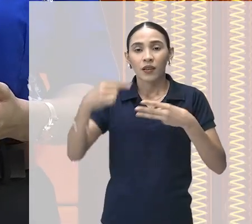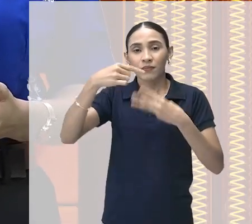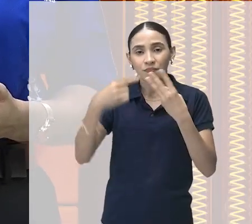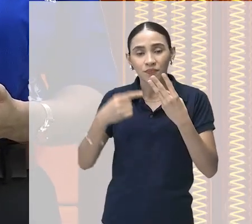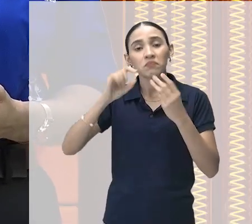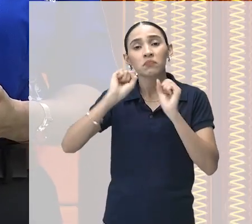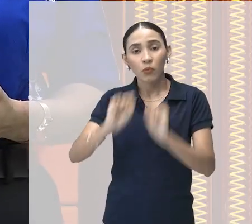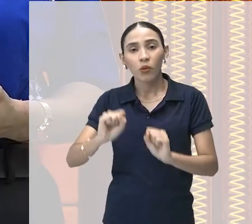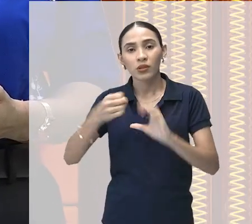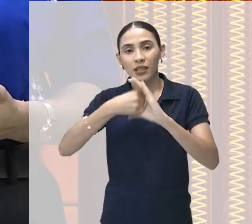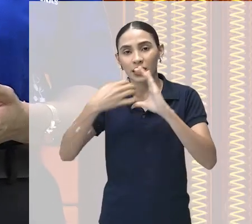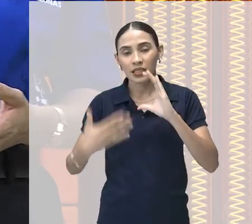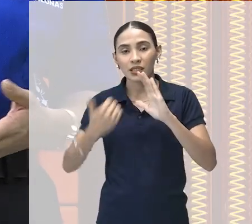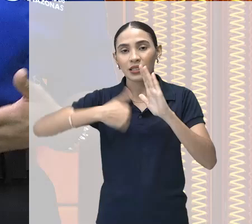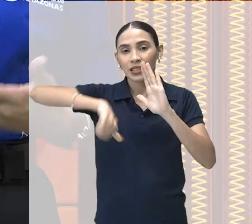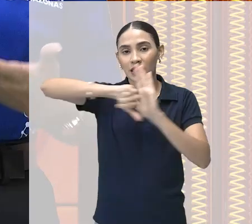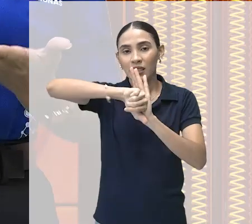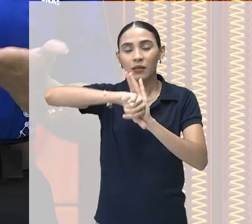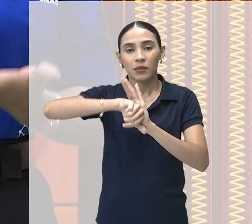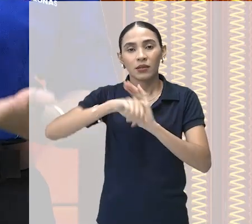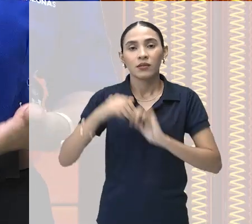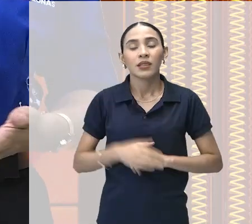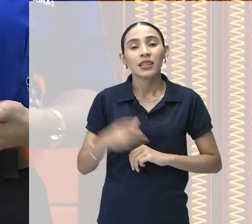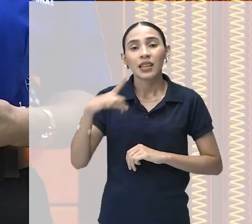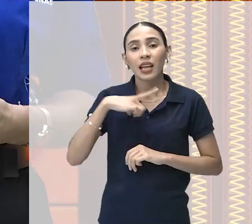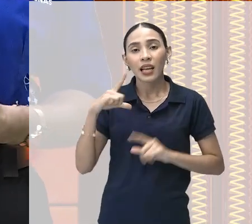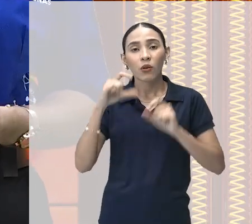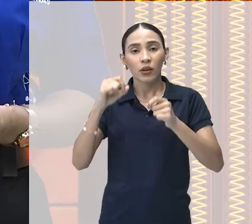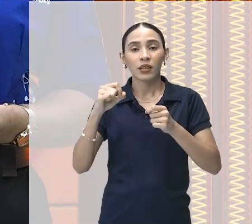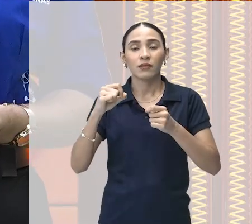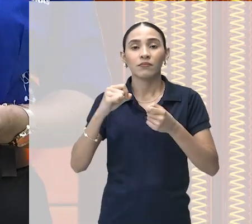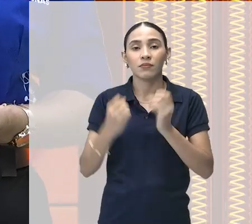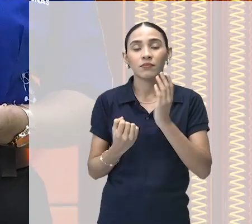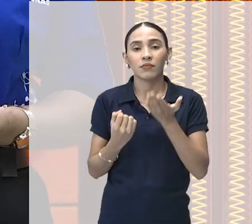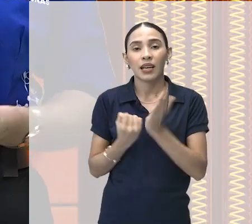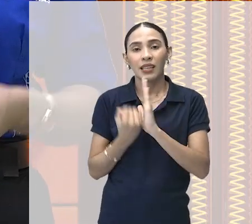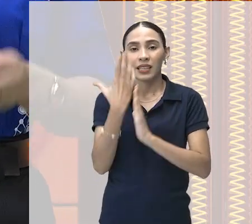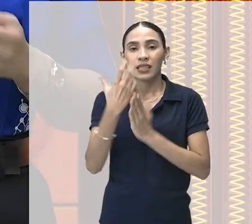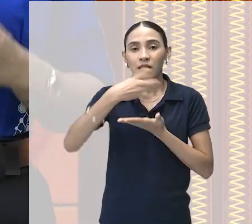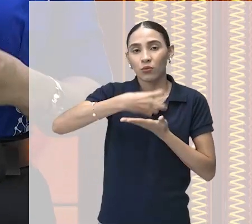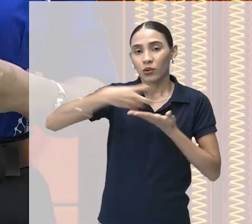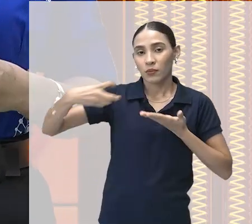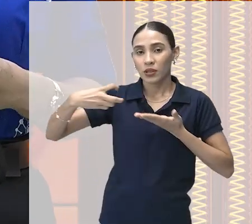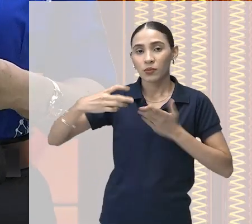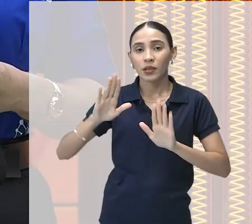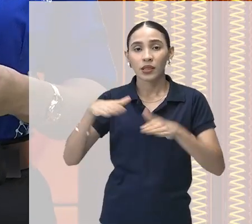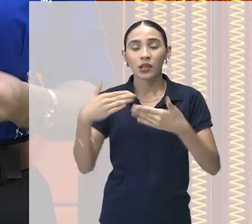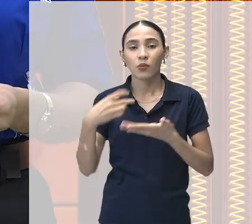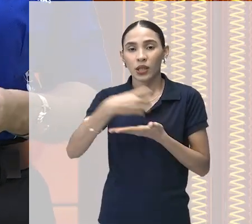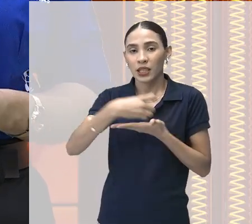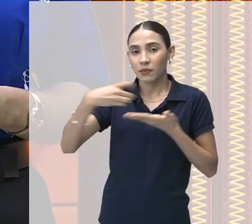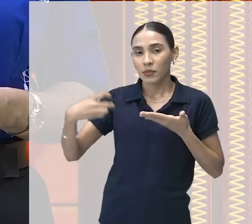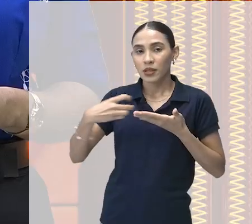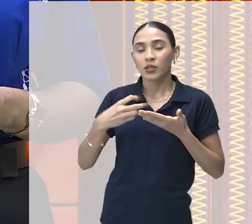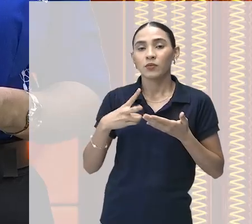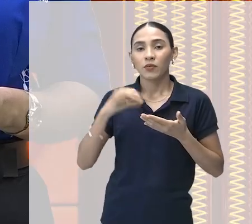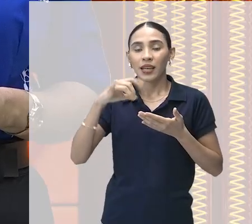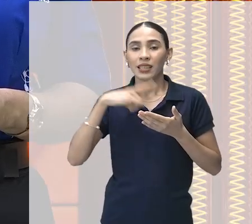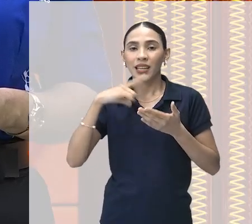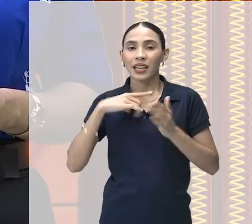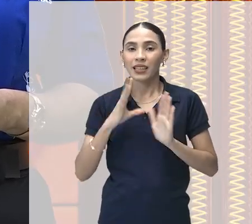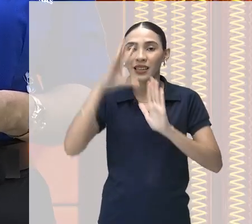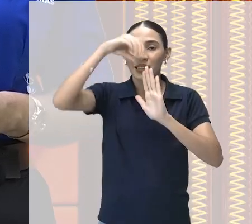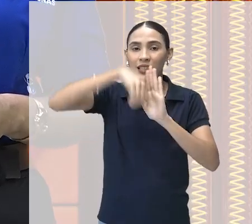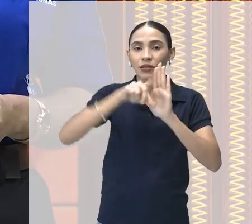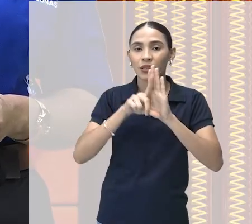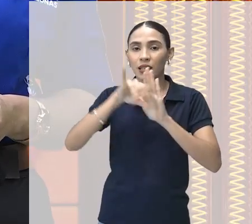ser caracterizados como crimes para que haja a implementação de um impeachment. O impeachment está regulamentado na